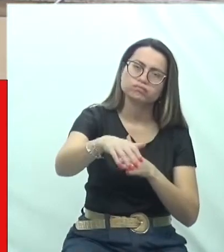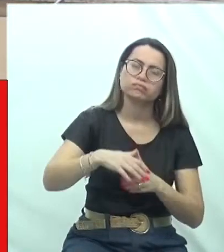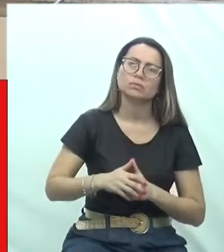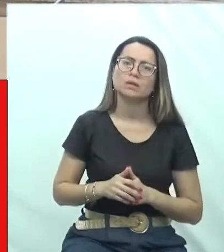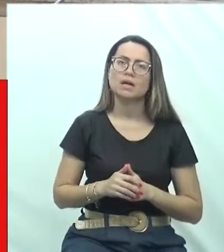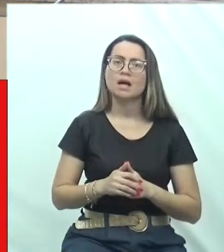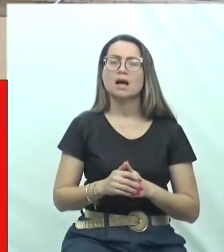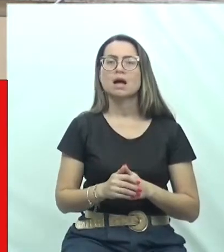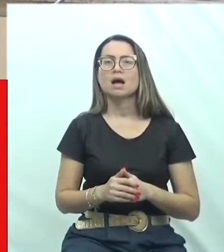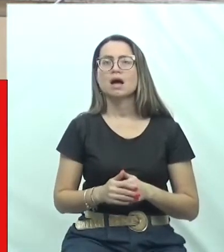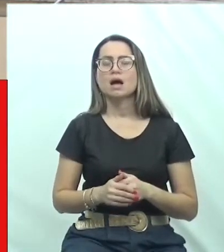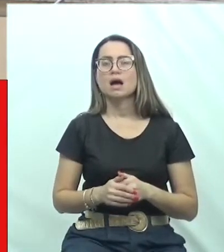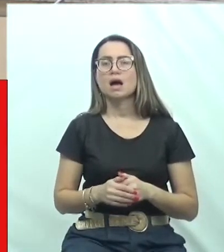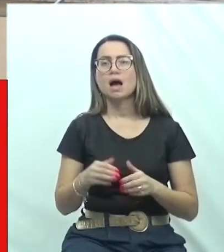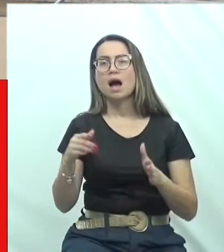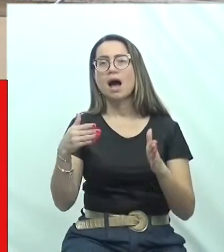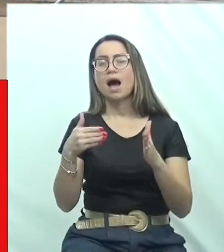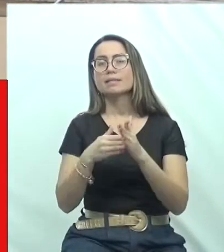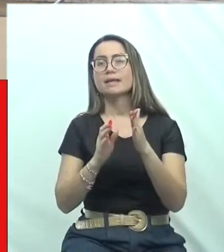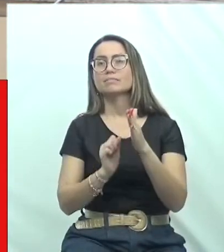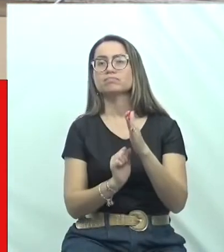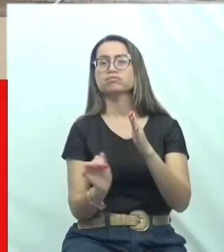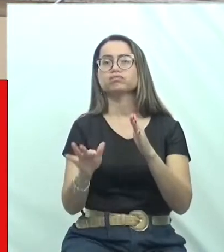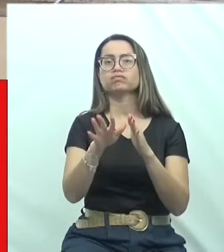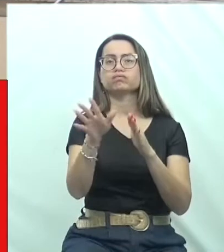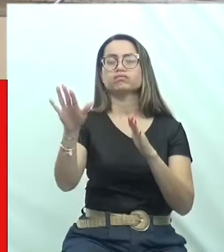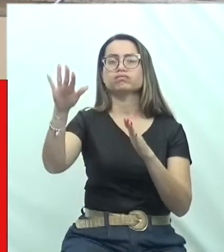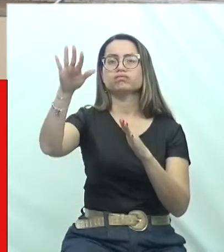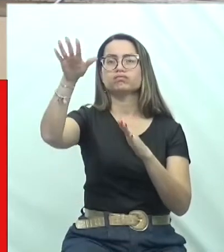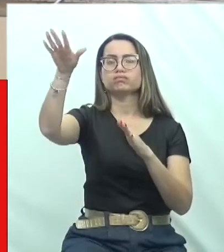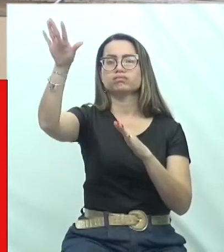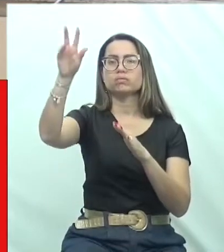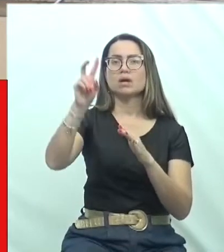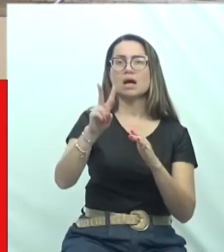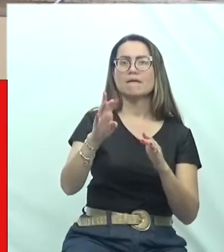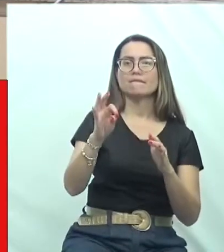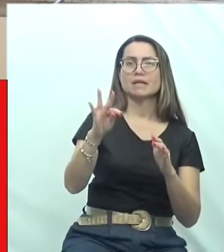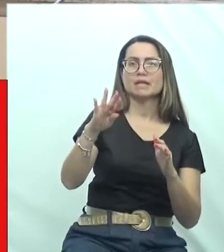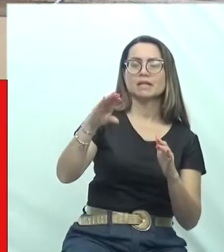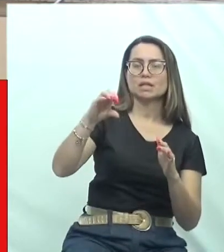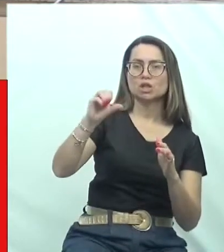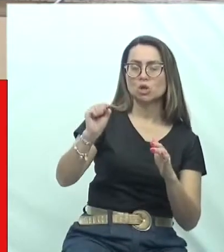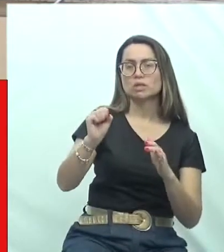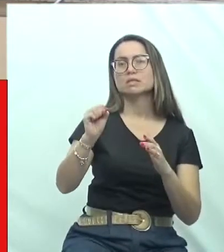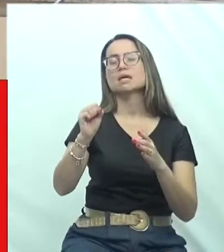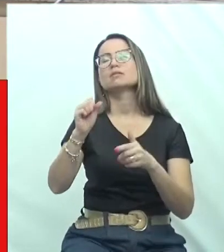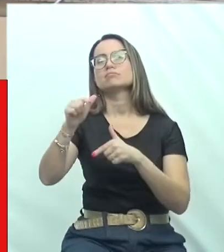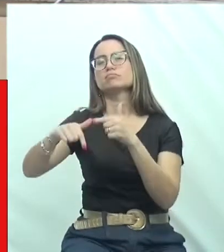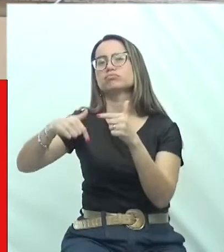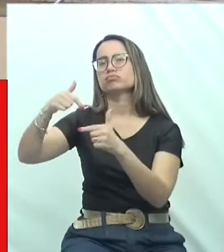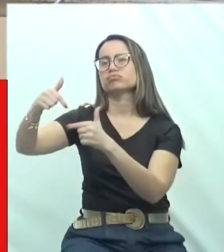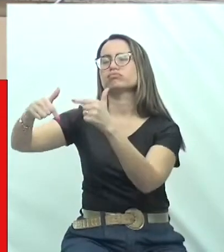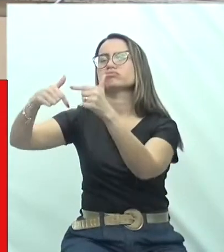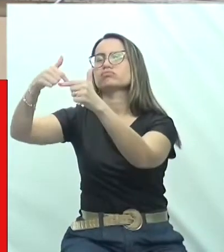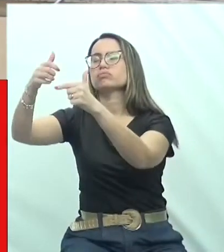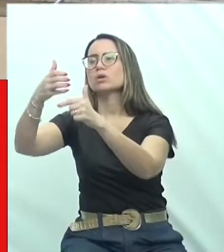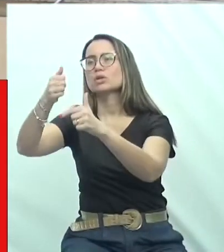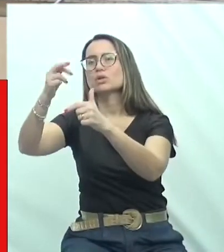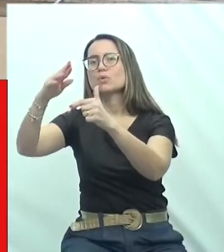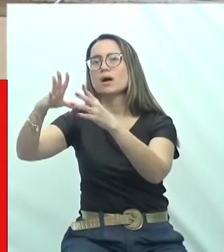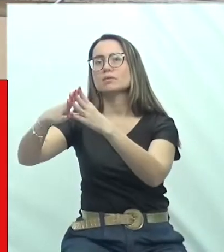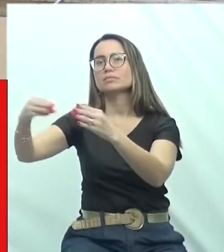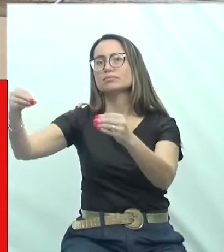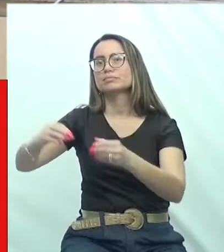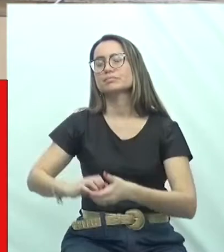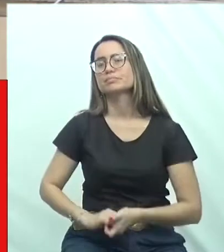até chegar ao ponto mais alto, a ventosa vai estar agindo e esse ar vai ser expurgado da rede. Então, assim, o ar existe na